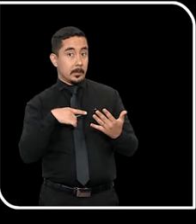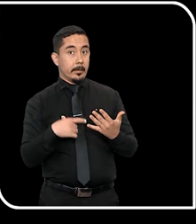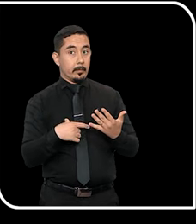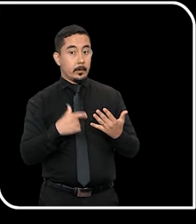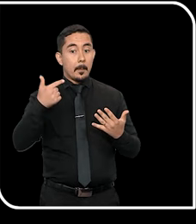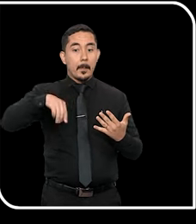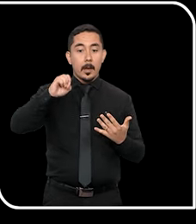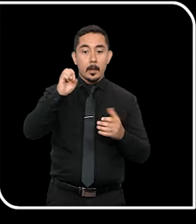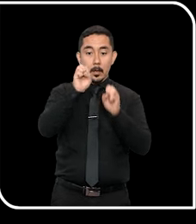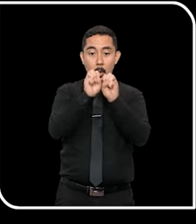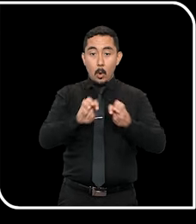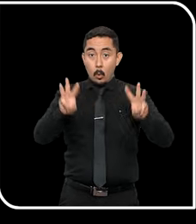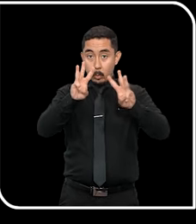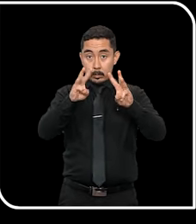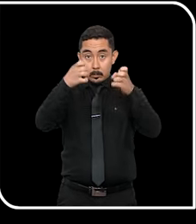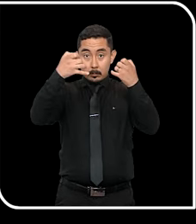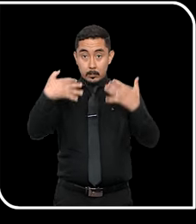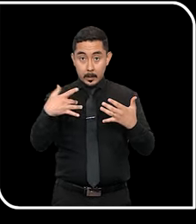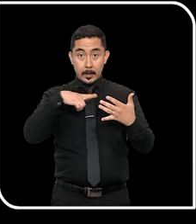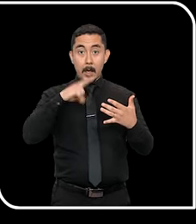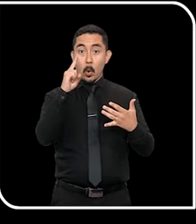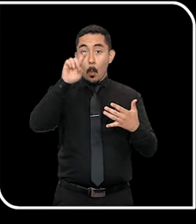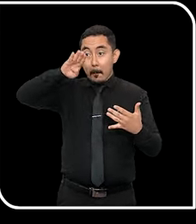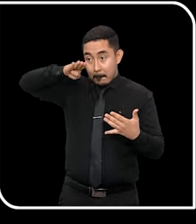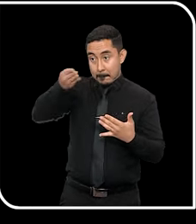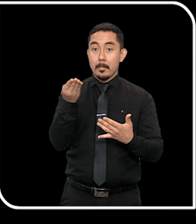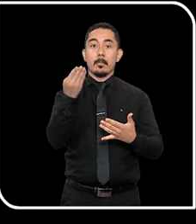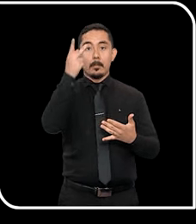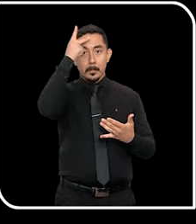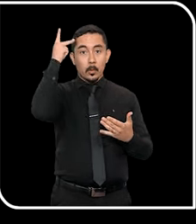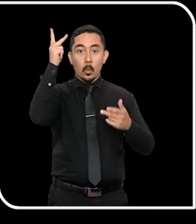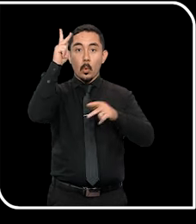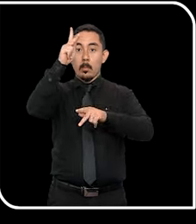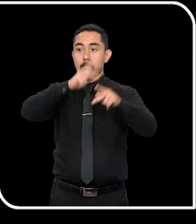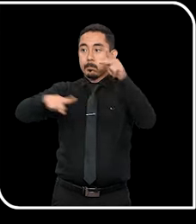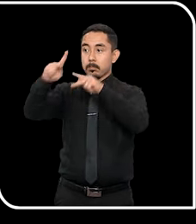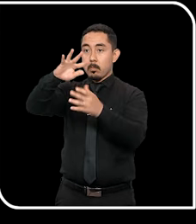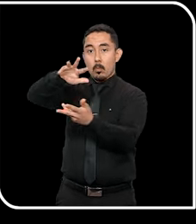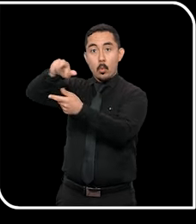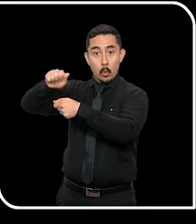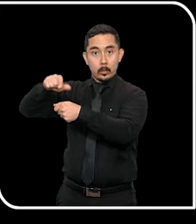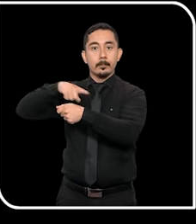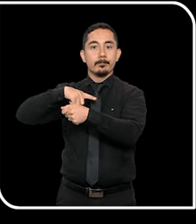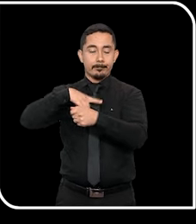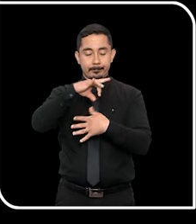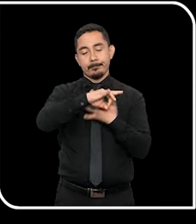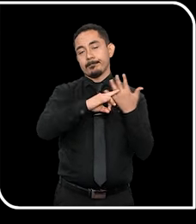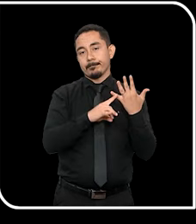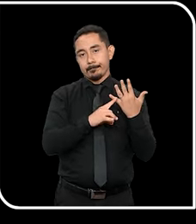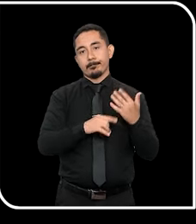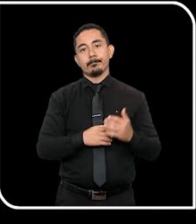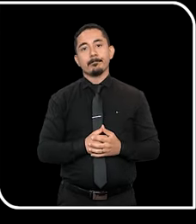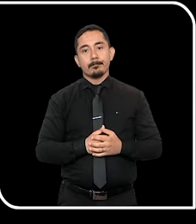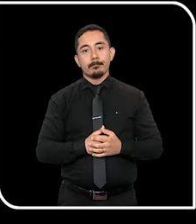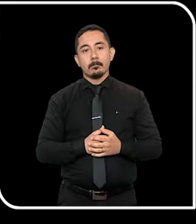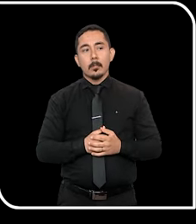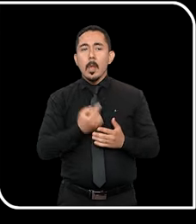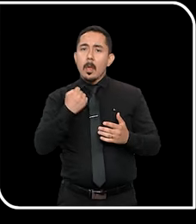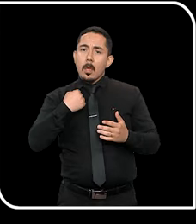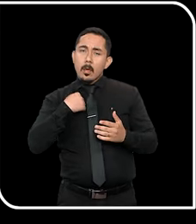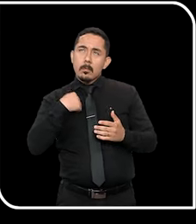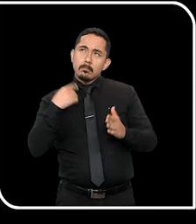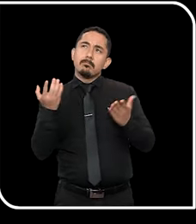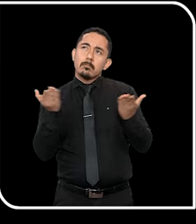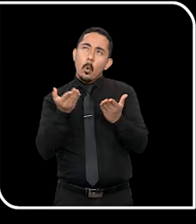mais de 1 bilhão de pessoas no mundo Tem algum tipo de deficiência E aí eu quero perguntar para